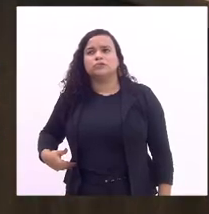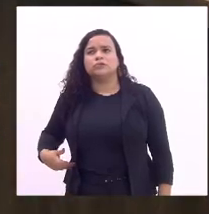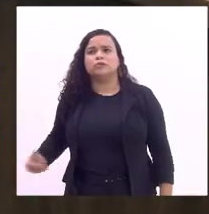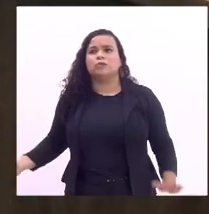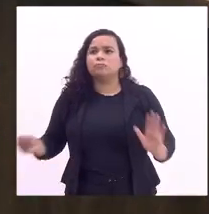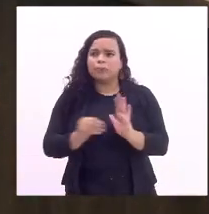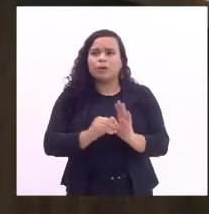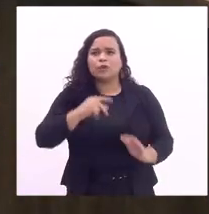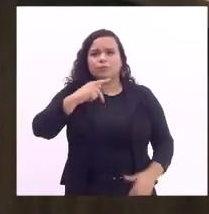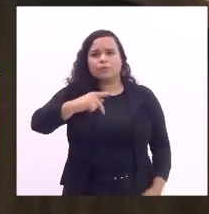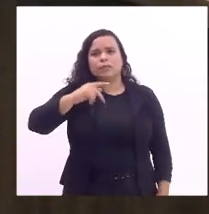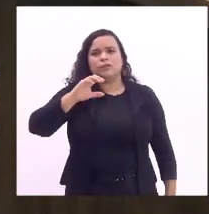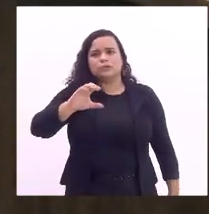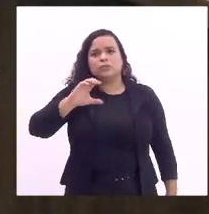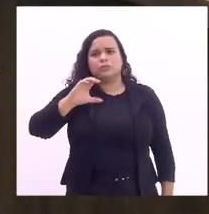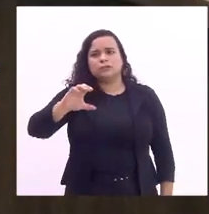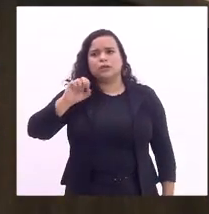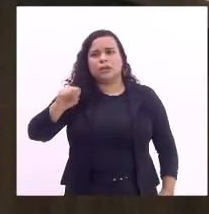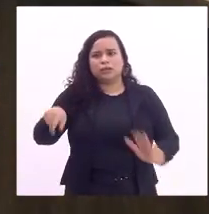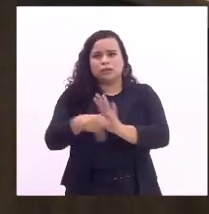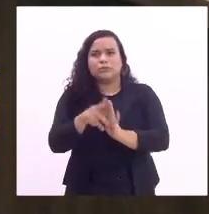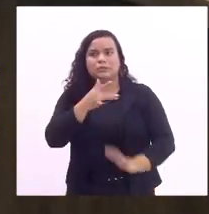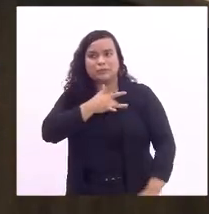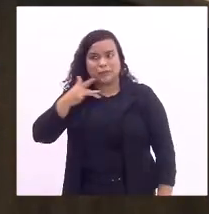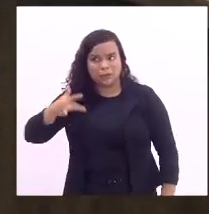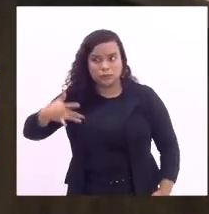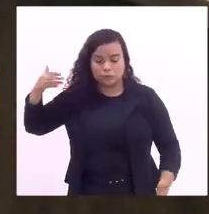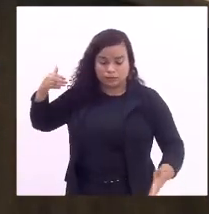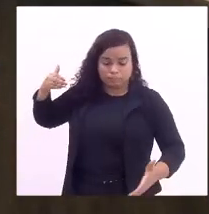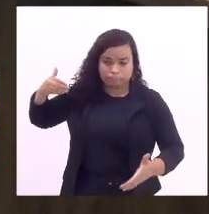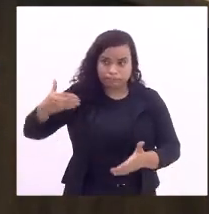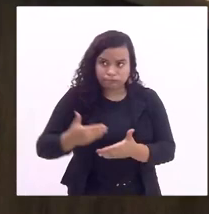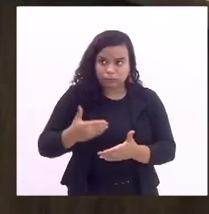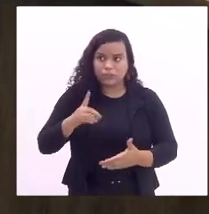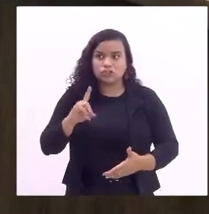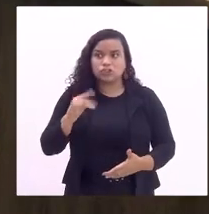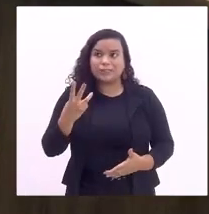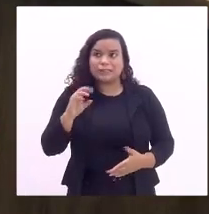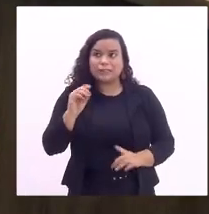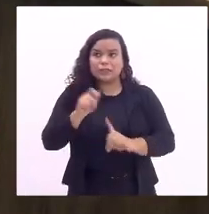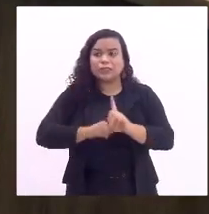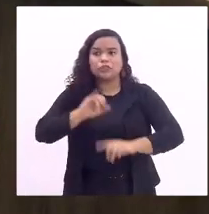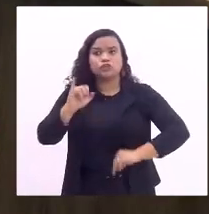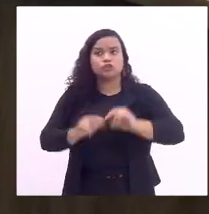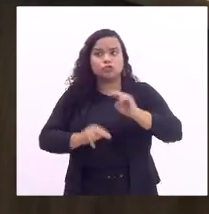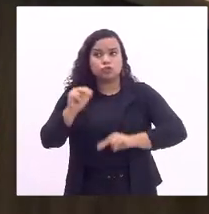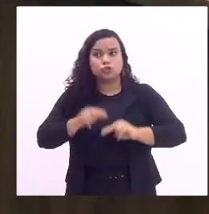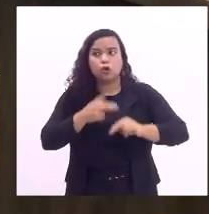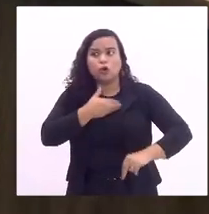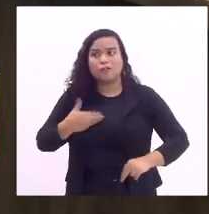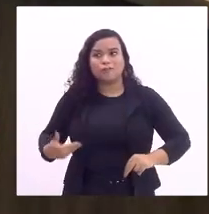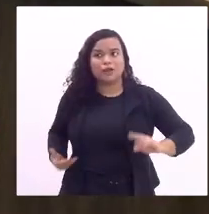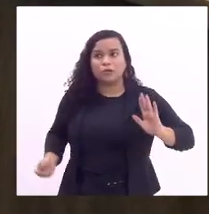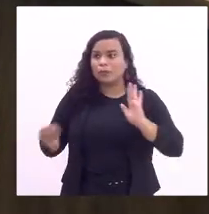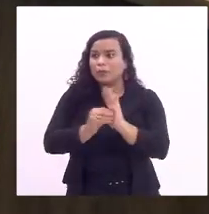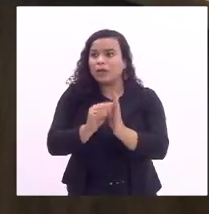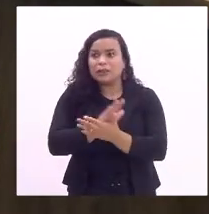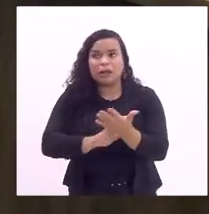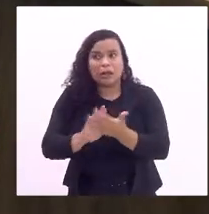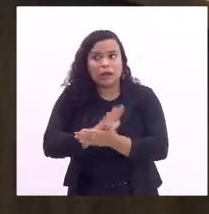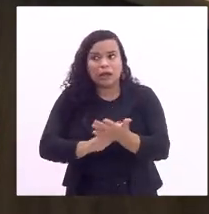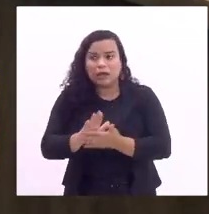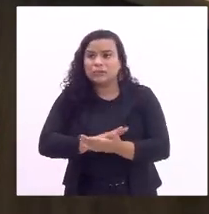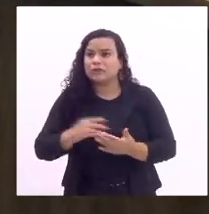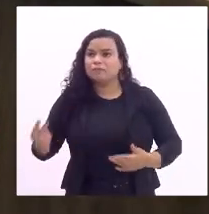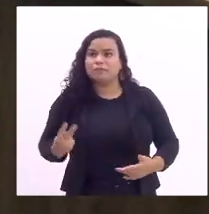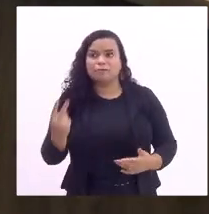da saúde. Está chegando o dia 30 de junho e o governo não está valorizando,